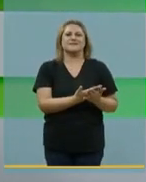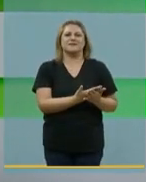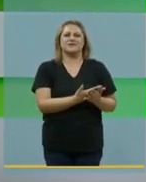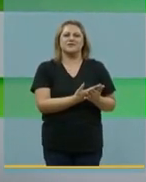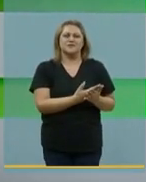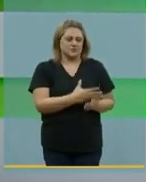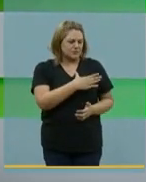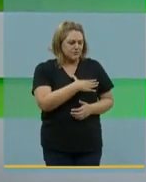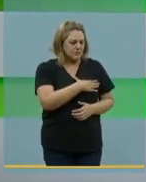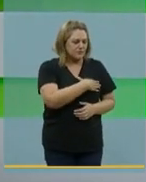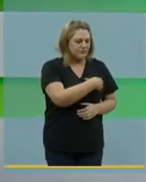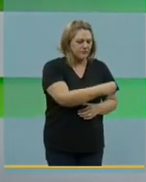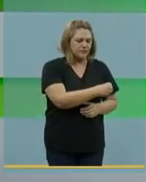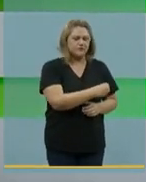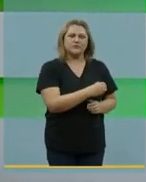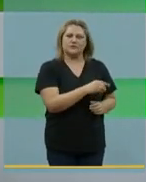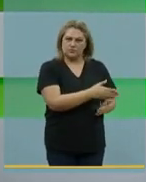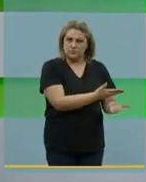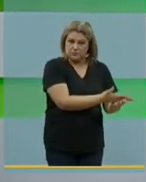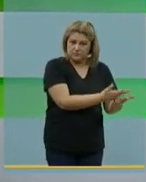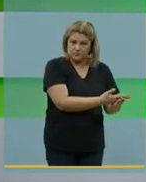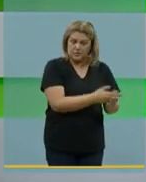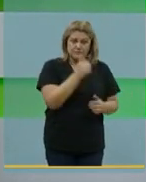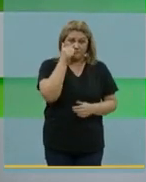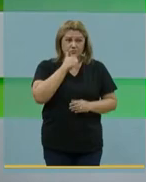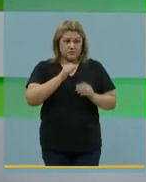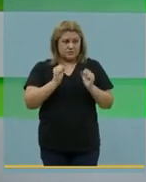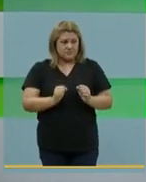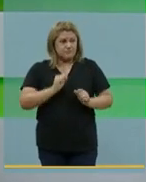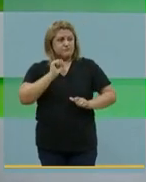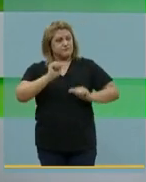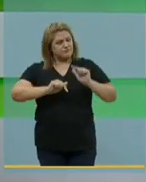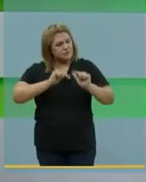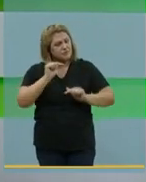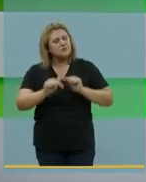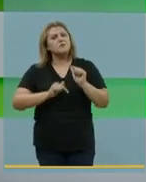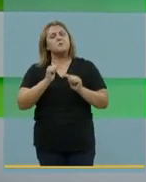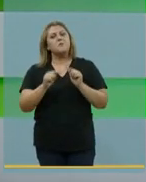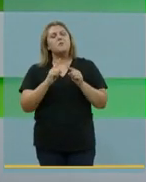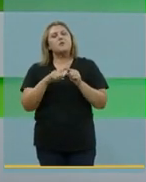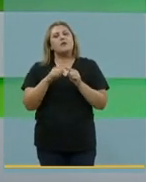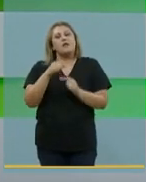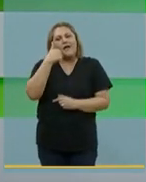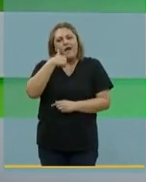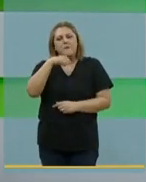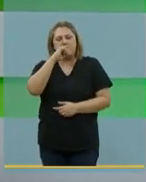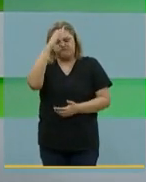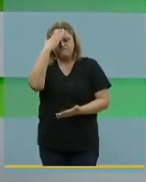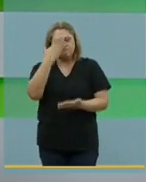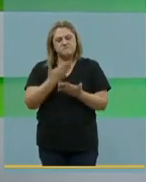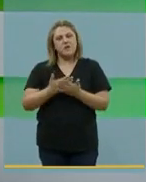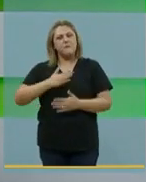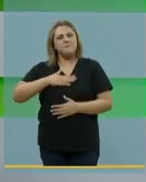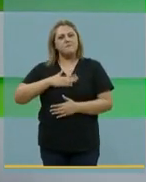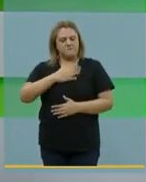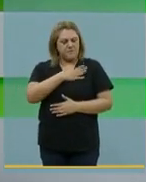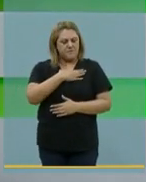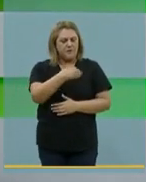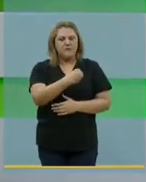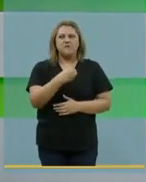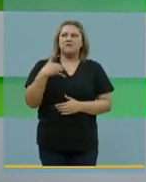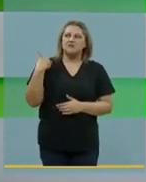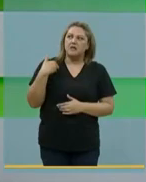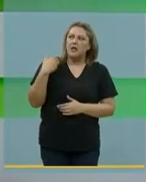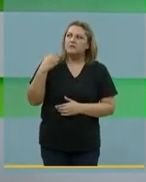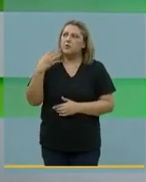e da emei para que todas as mães tenho segurança de que seu filho com quatro e cinco anos de idade vai